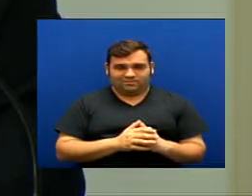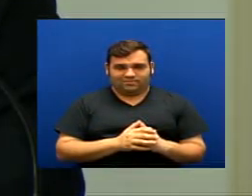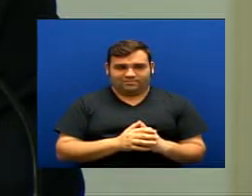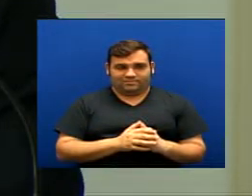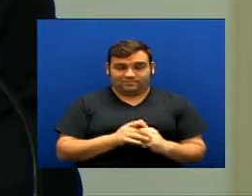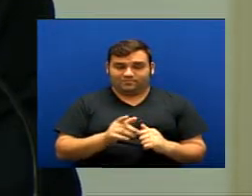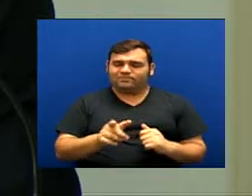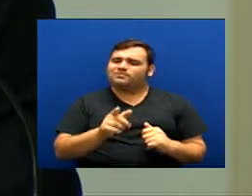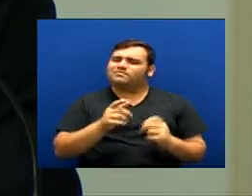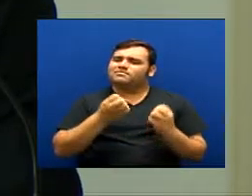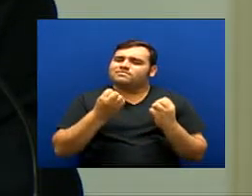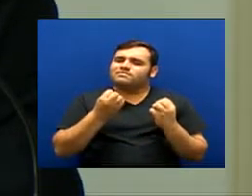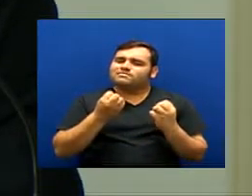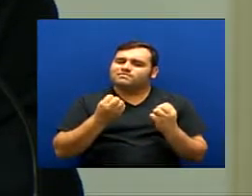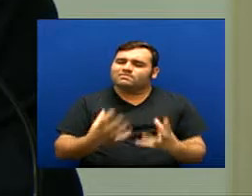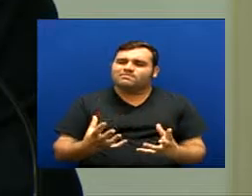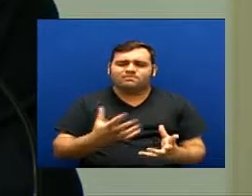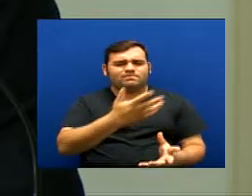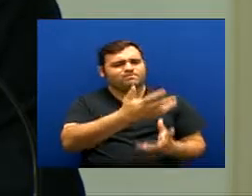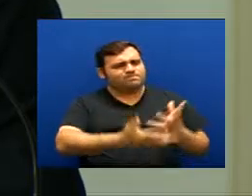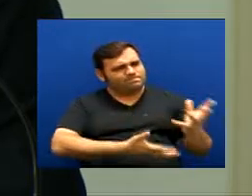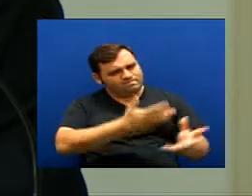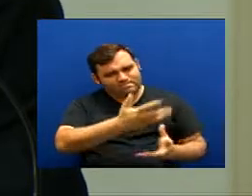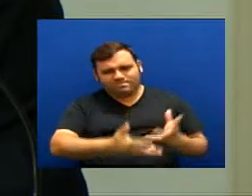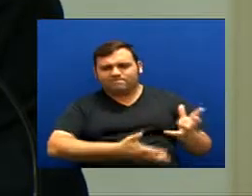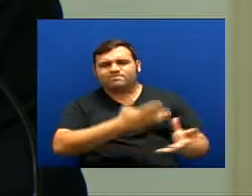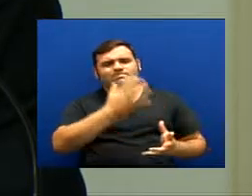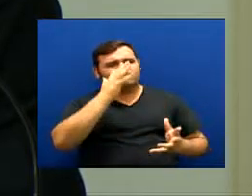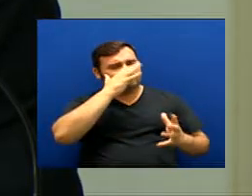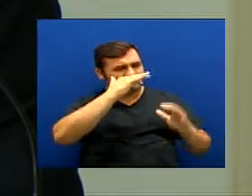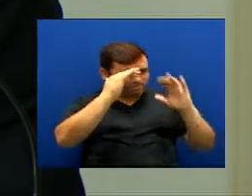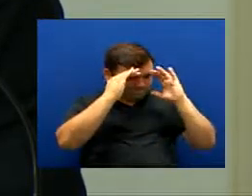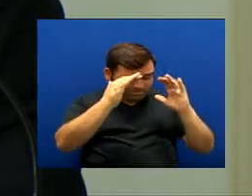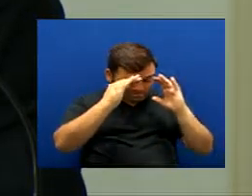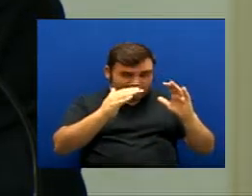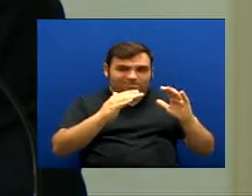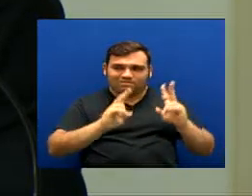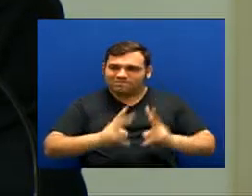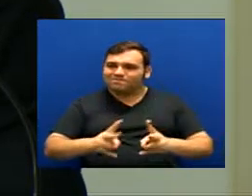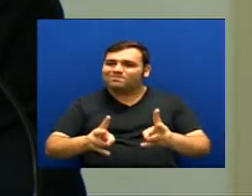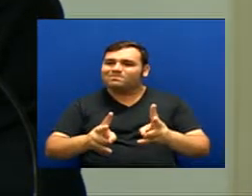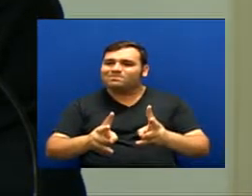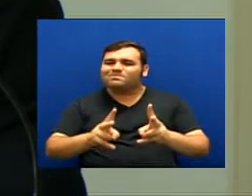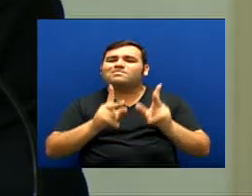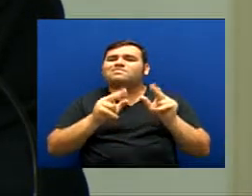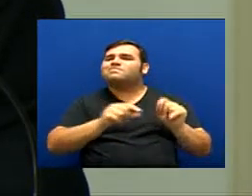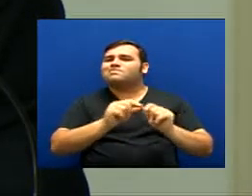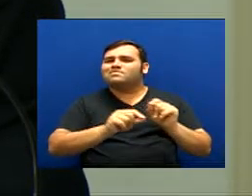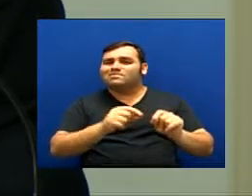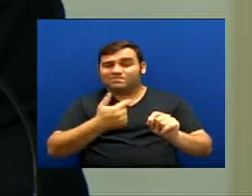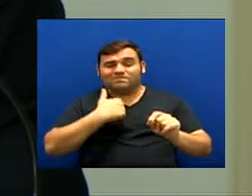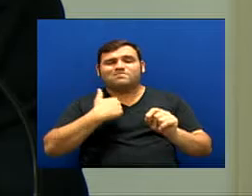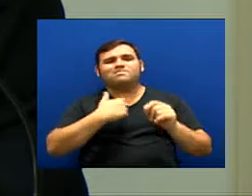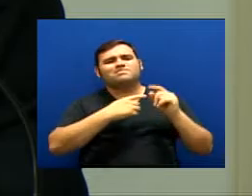Deus porque nos deu a sua palavra. Eu não tenho a pretensão de falar muito, mas quero